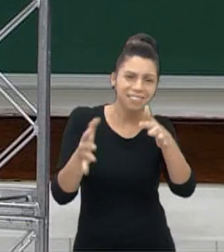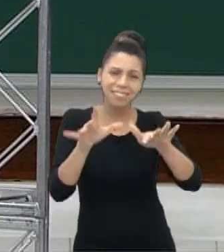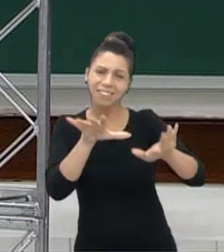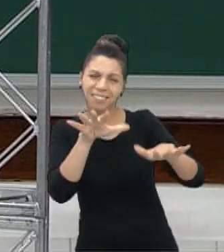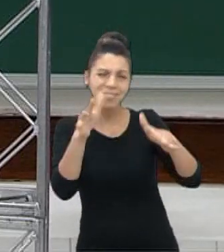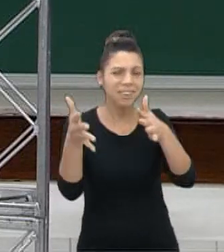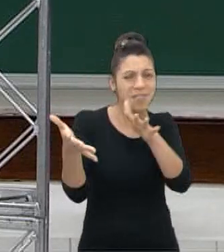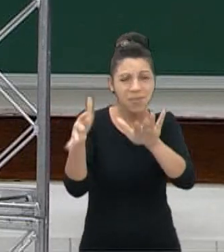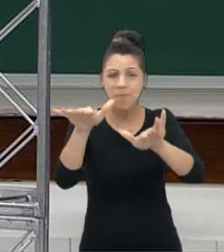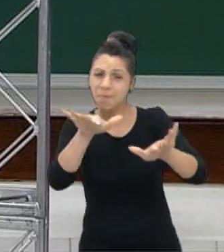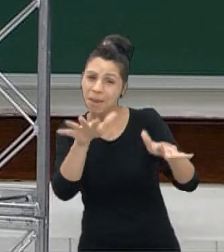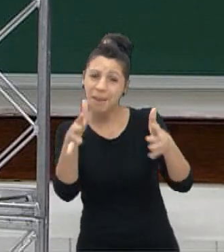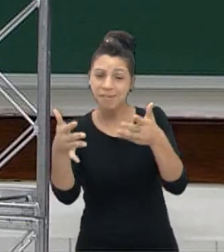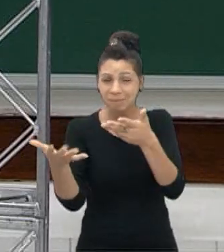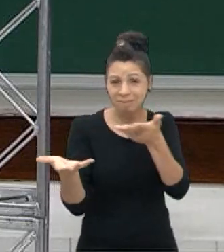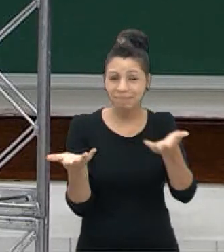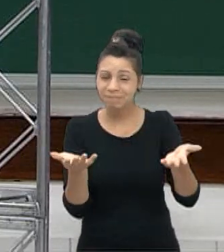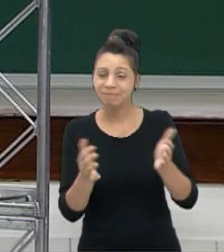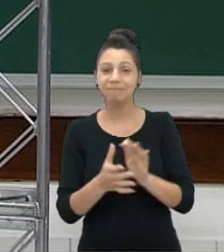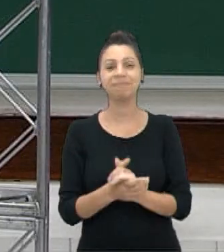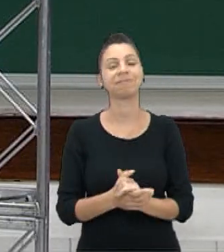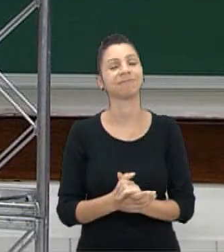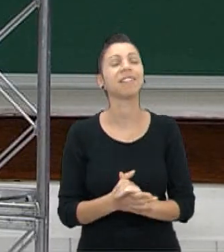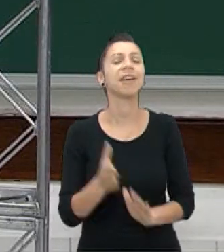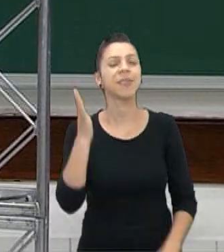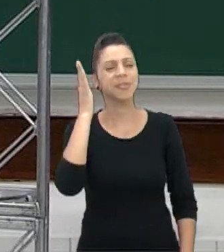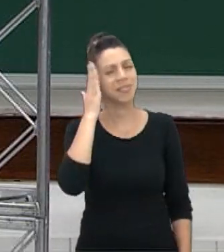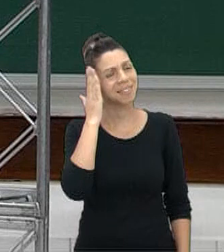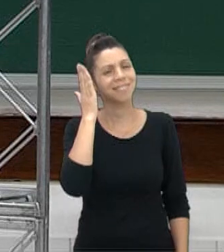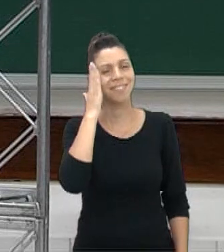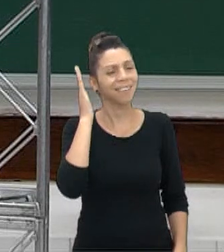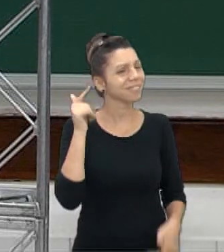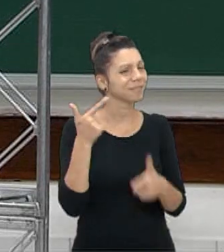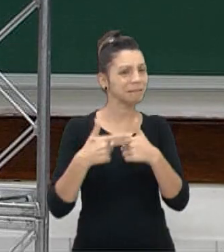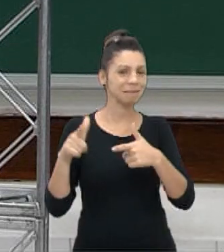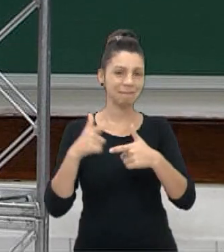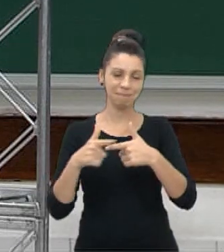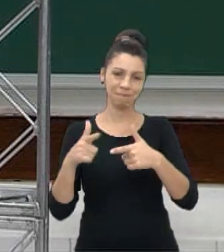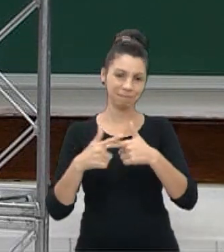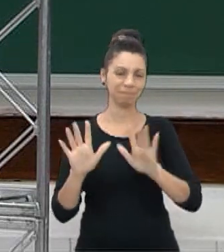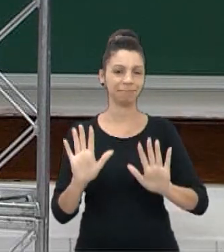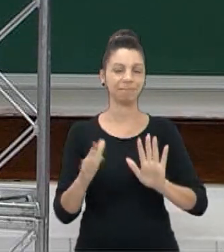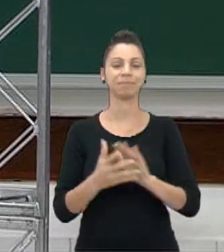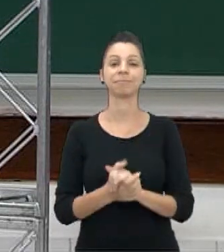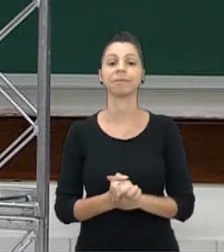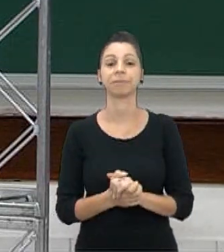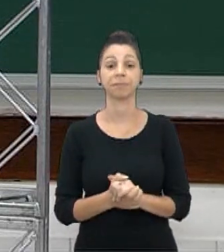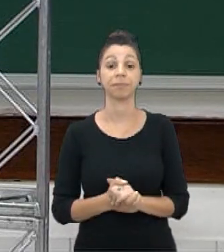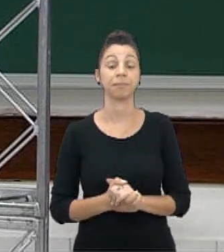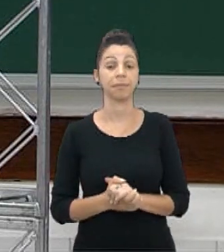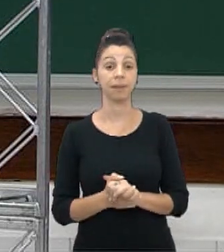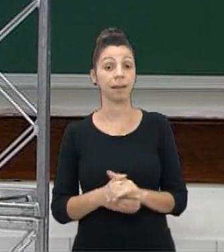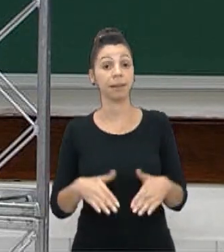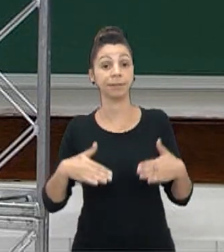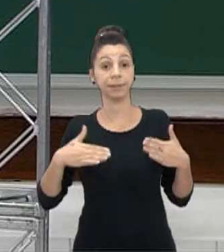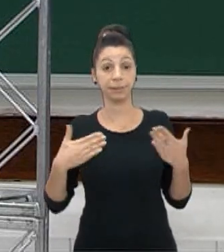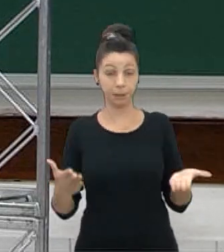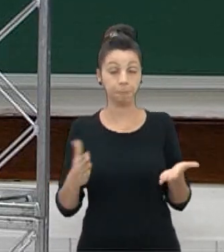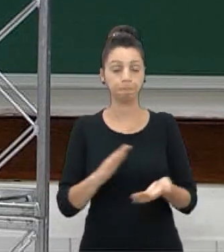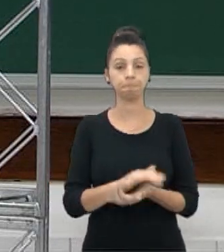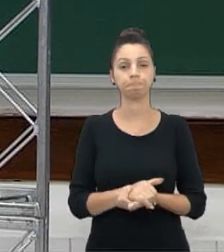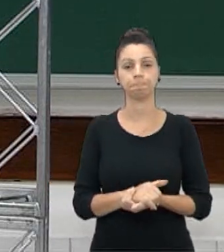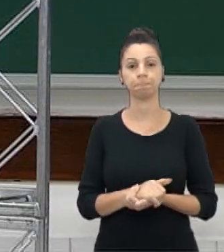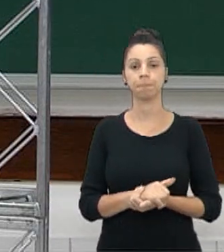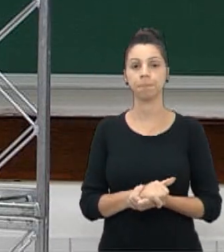Mais ou menos. Eu sei, não tem problema, meus queridos. Bom, dessa forma, eu quero dizer